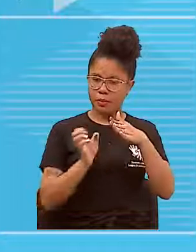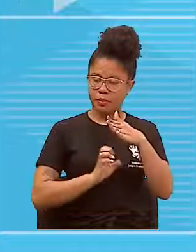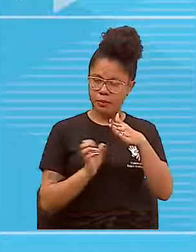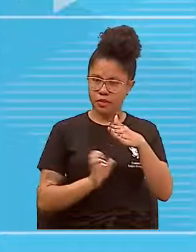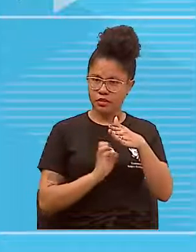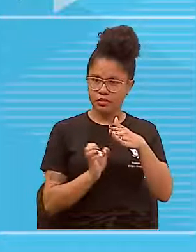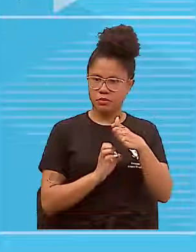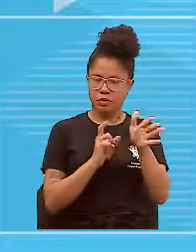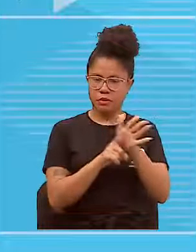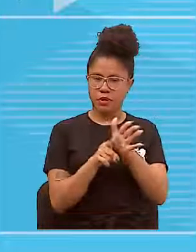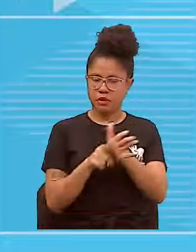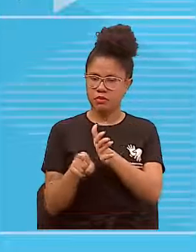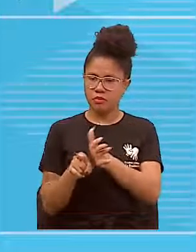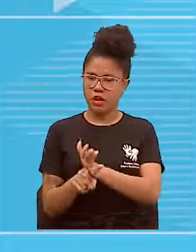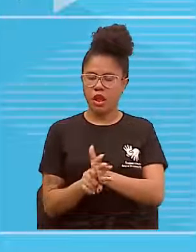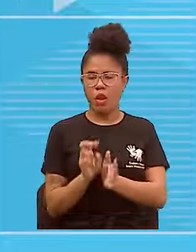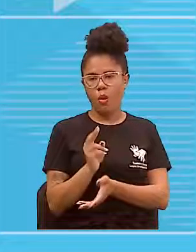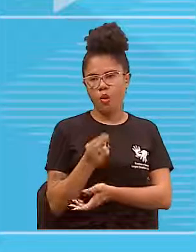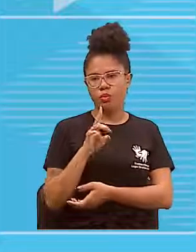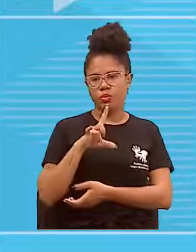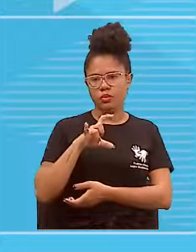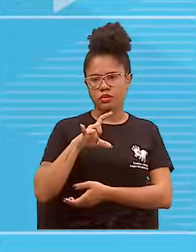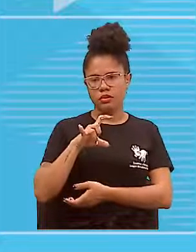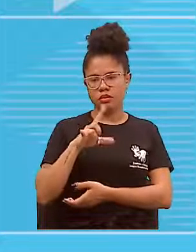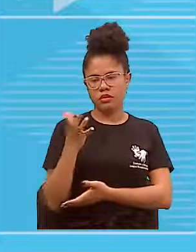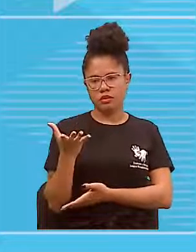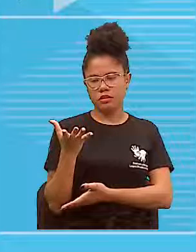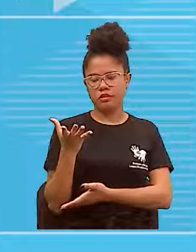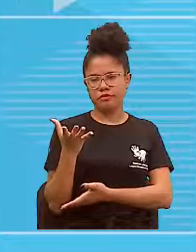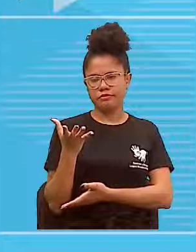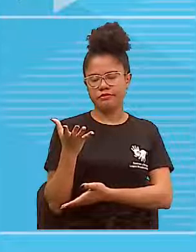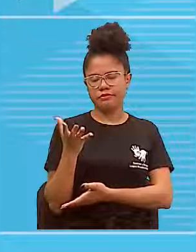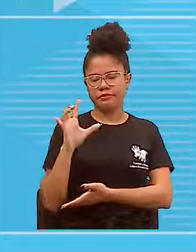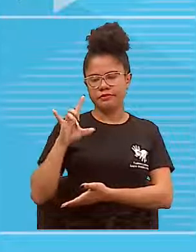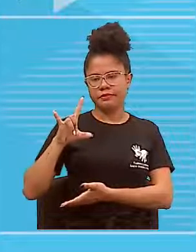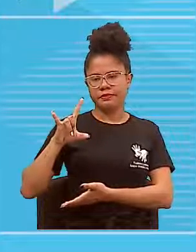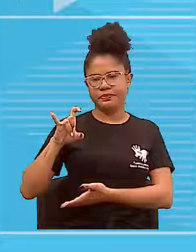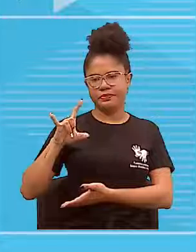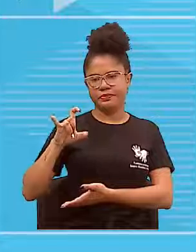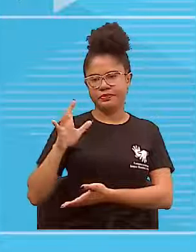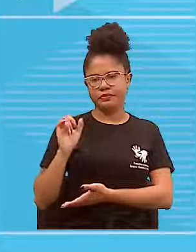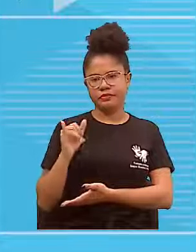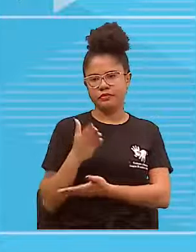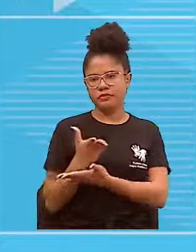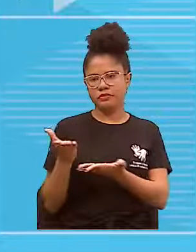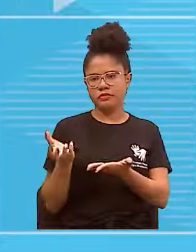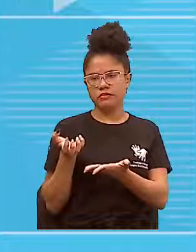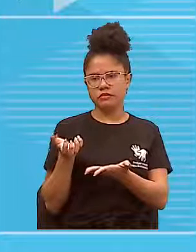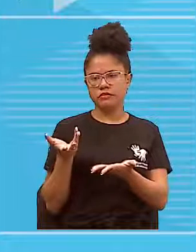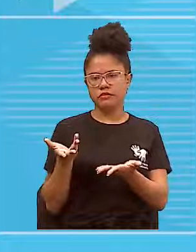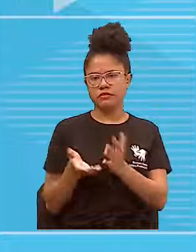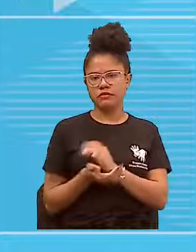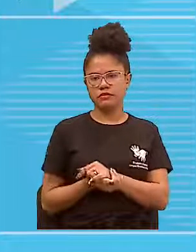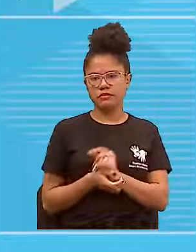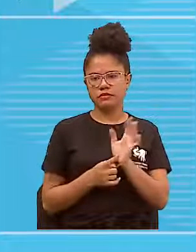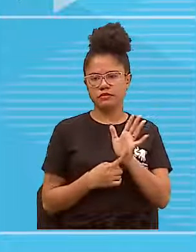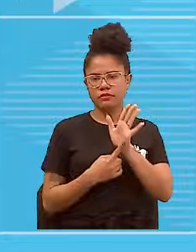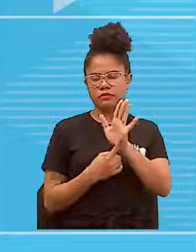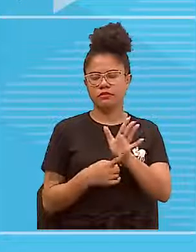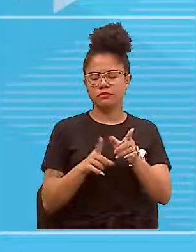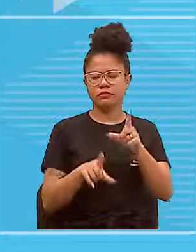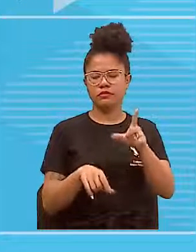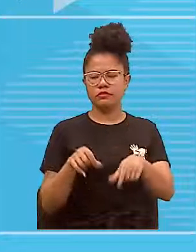dentro do próprio Instagram, Gabriel, se você quiser fazer uma publicação e